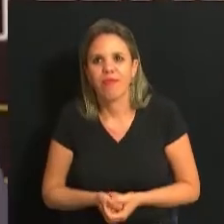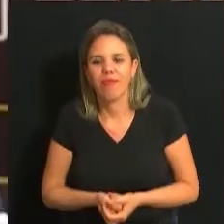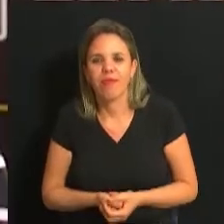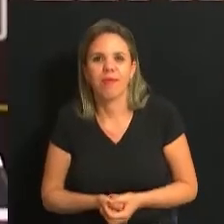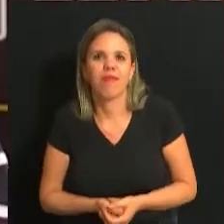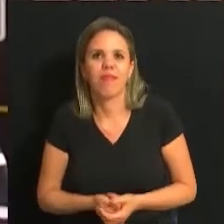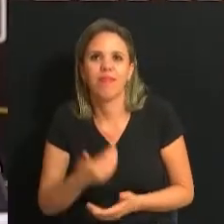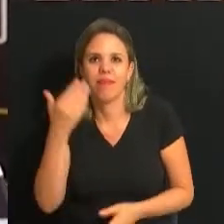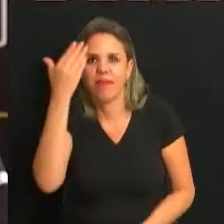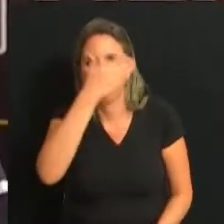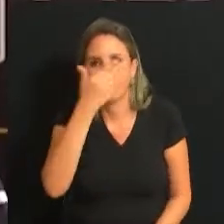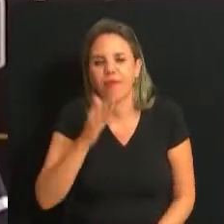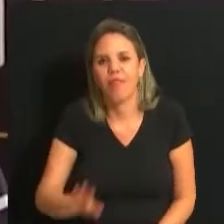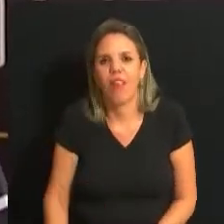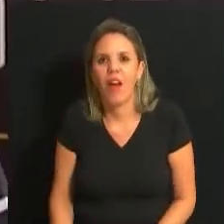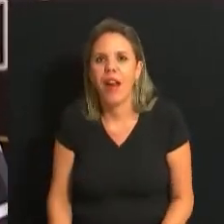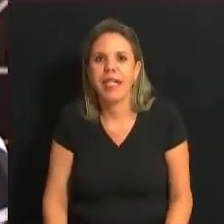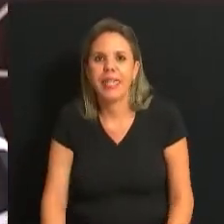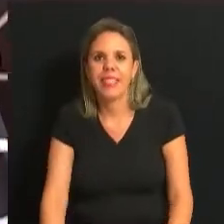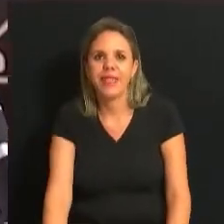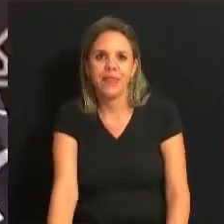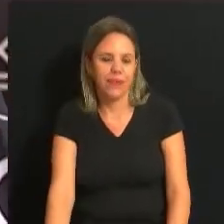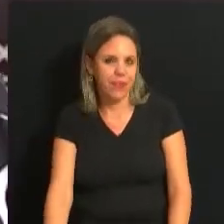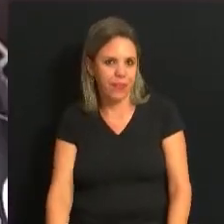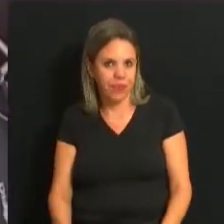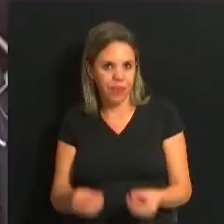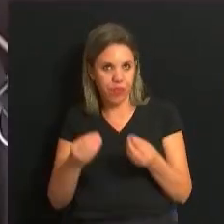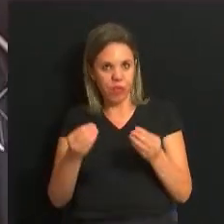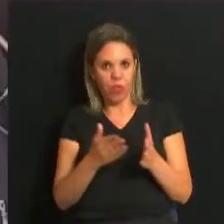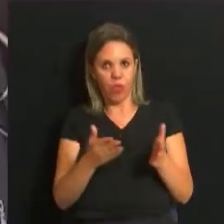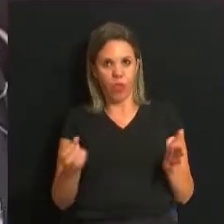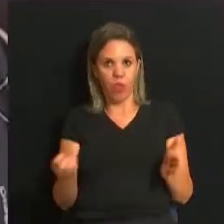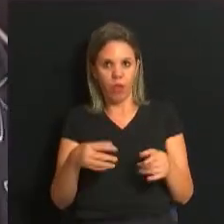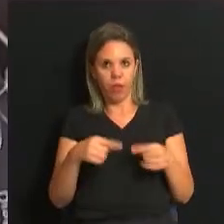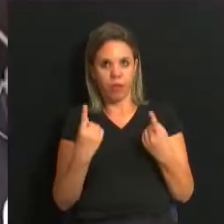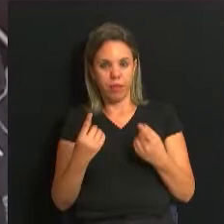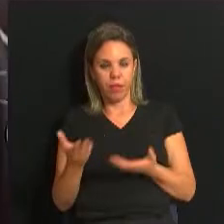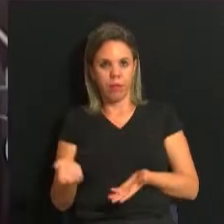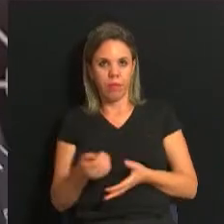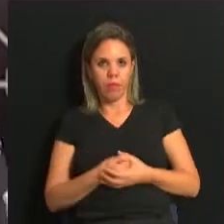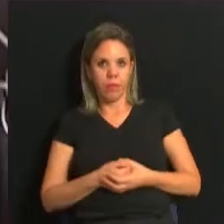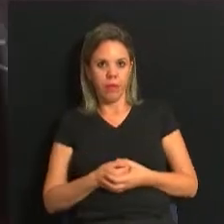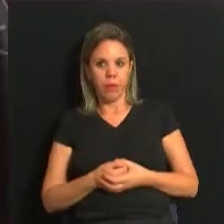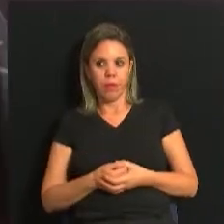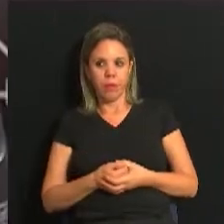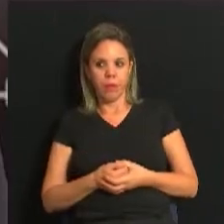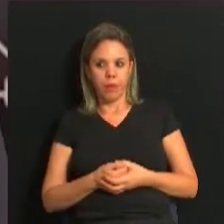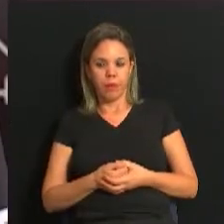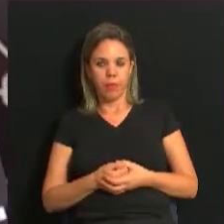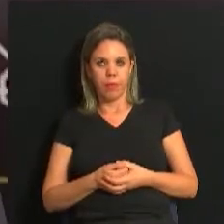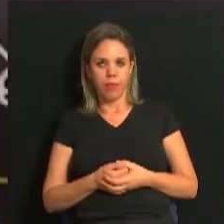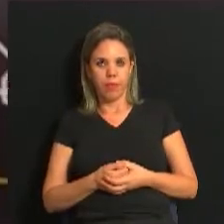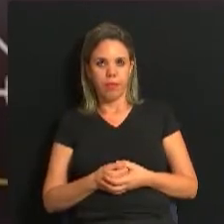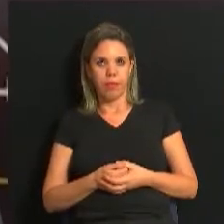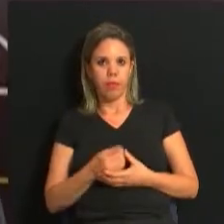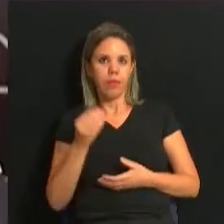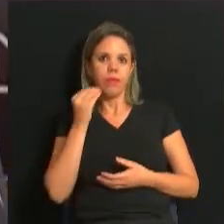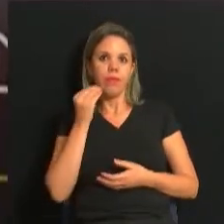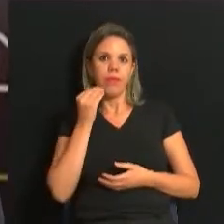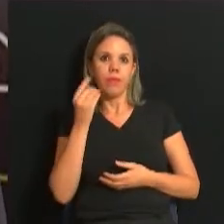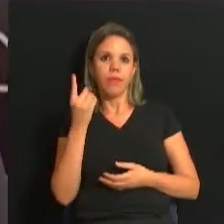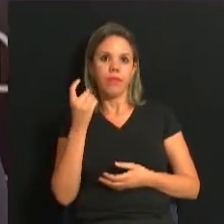ver. Mas como você encara esse novo desafio aqui no Pulo Futsal? É uma oportunidade única,